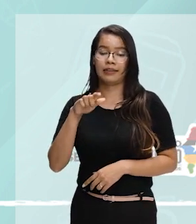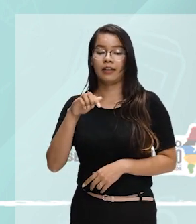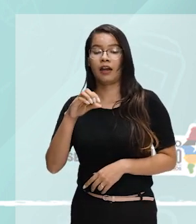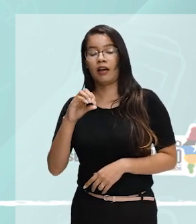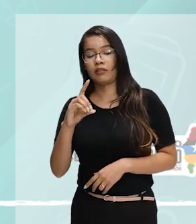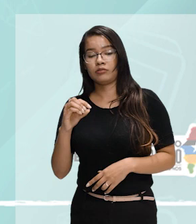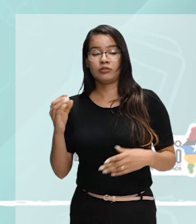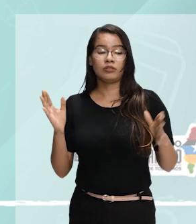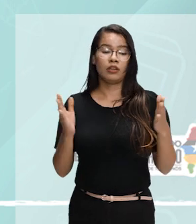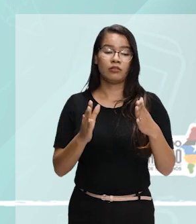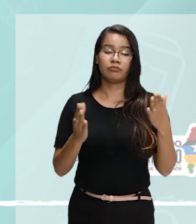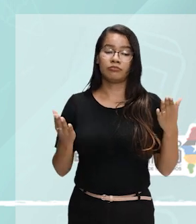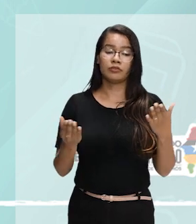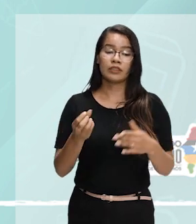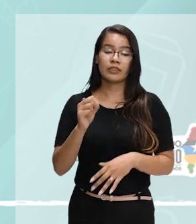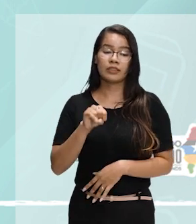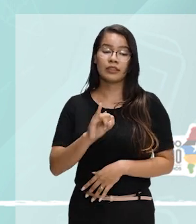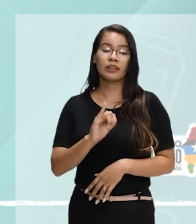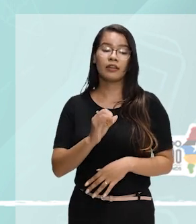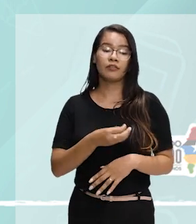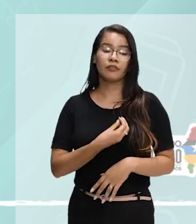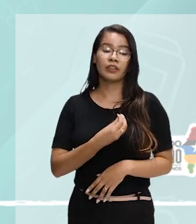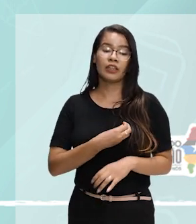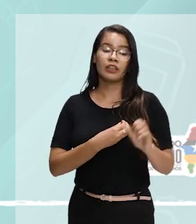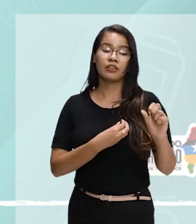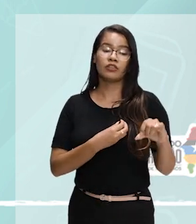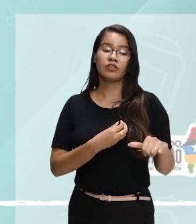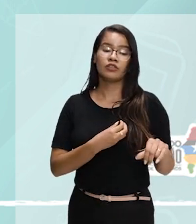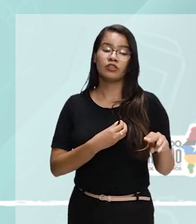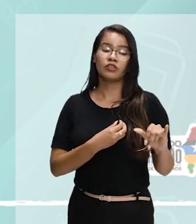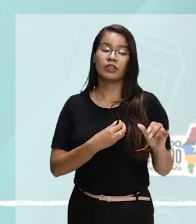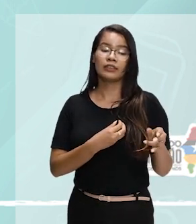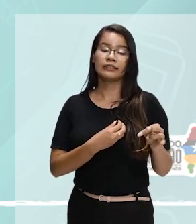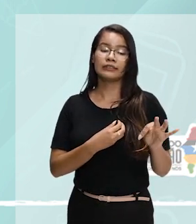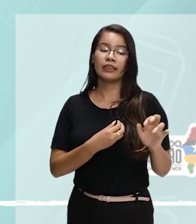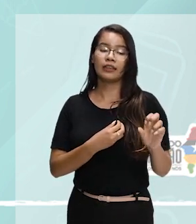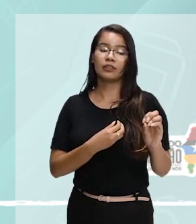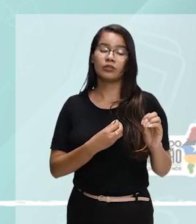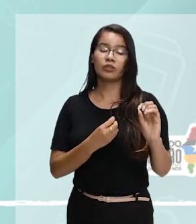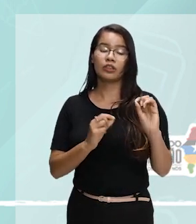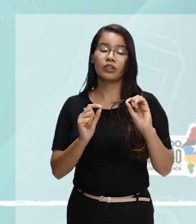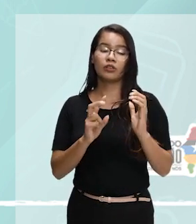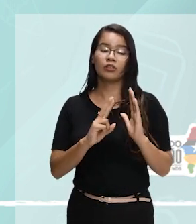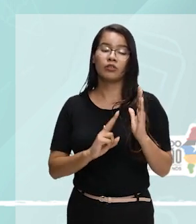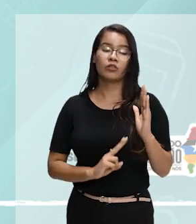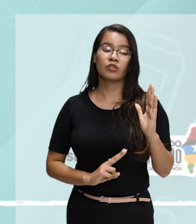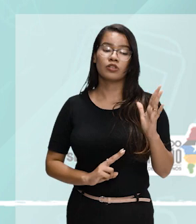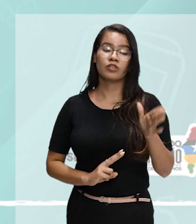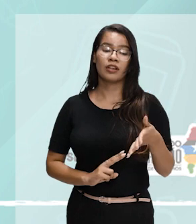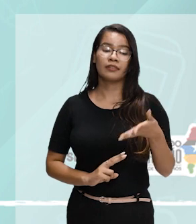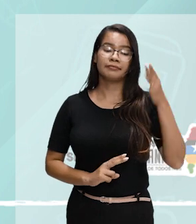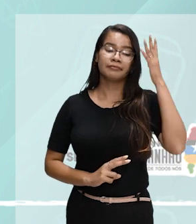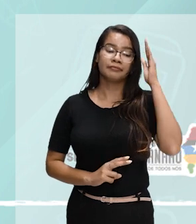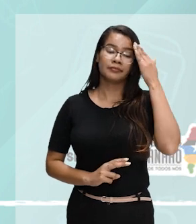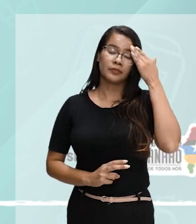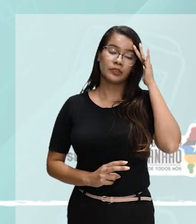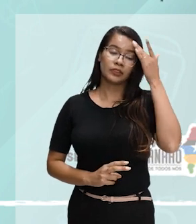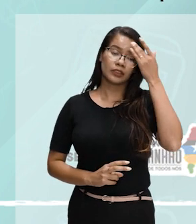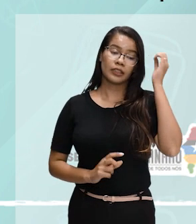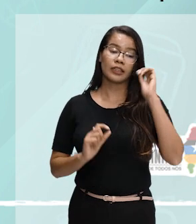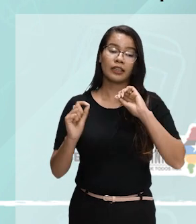de enjeitado, que o leitor, sem dúvida, já adivinhou que ele o era. Ao troco